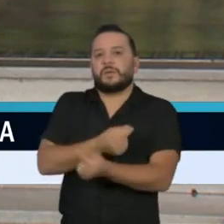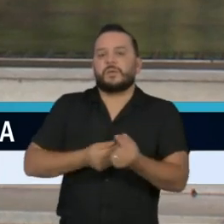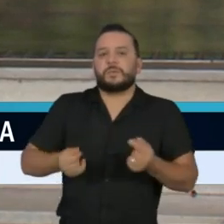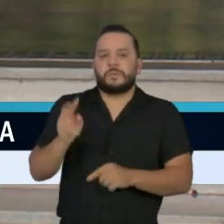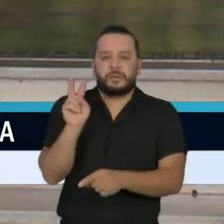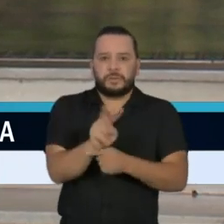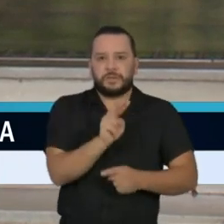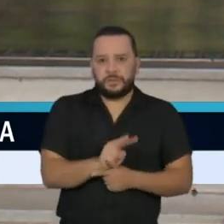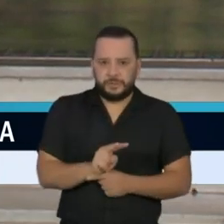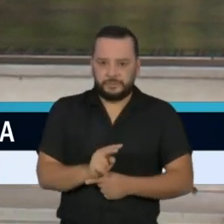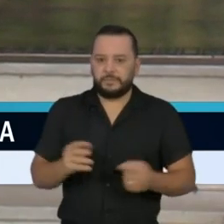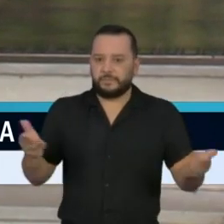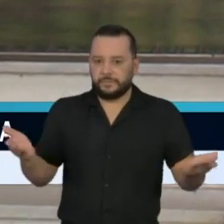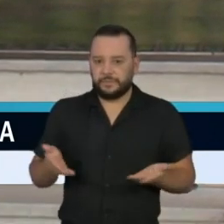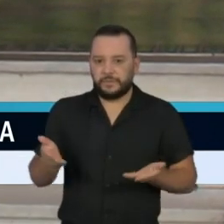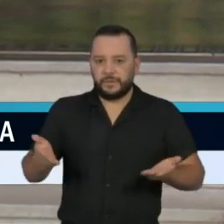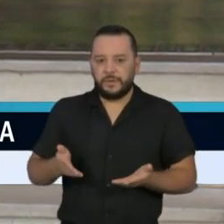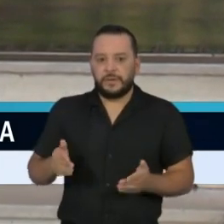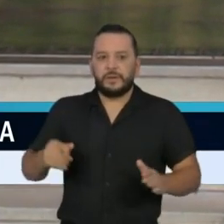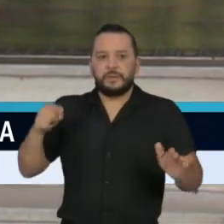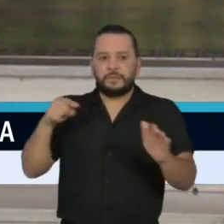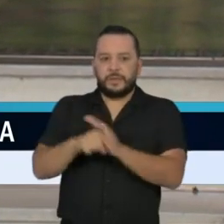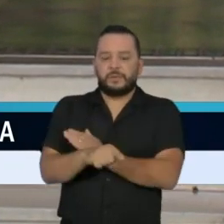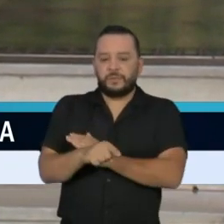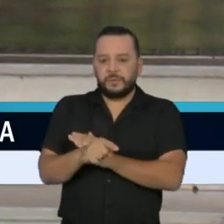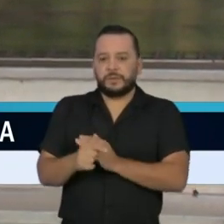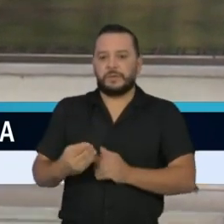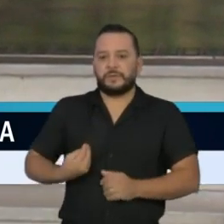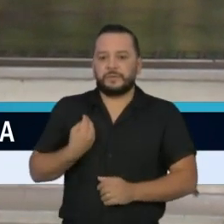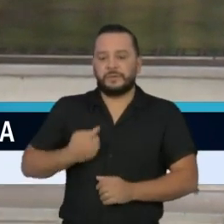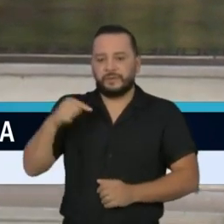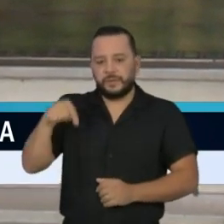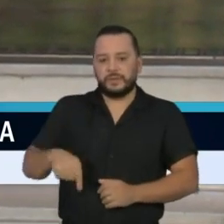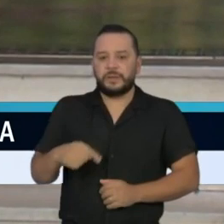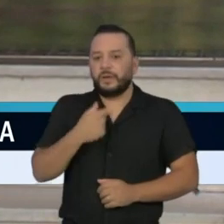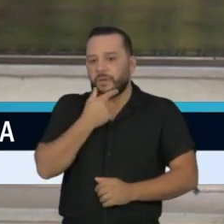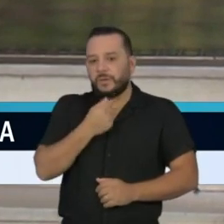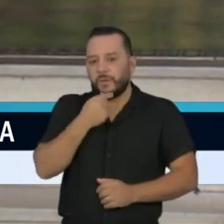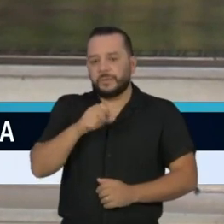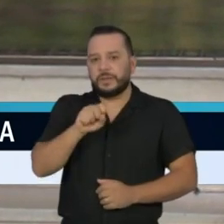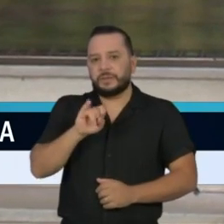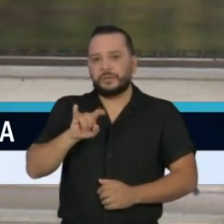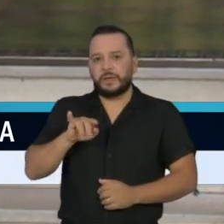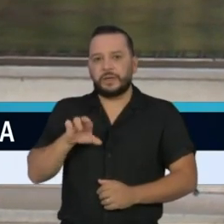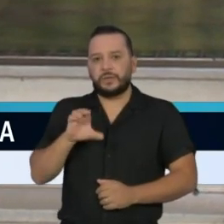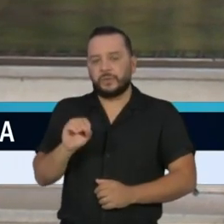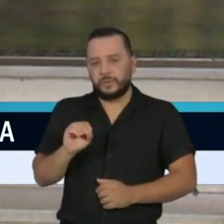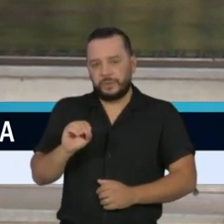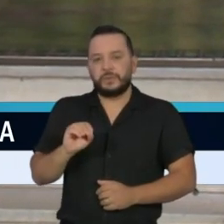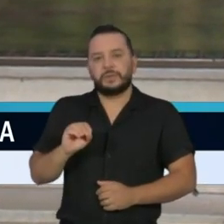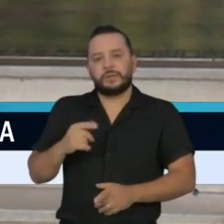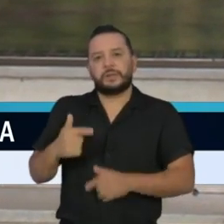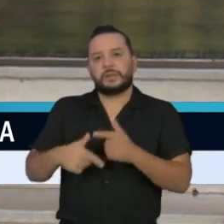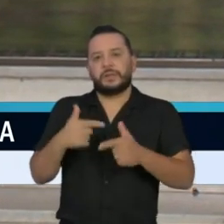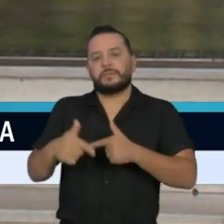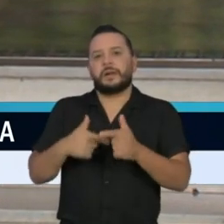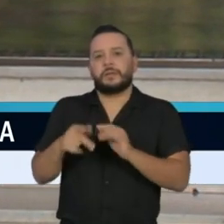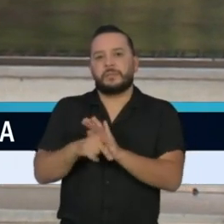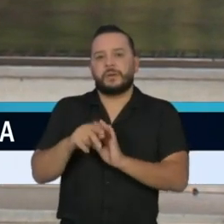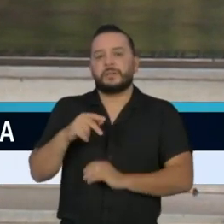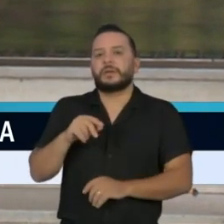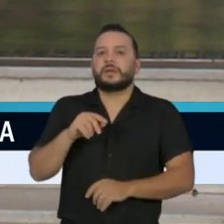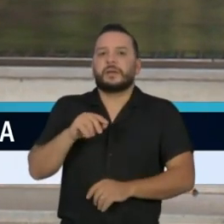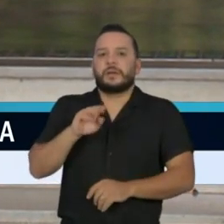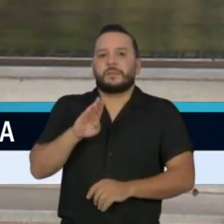agora a uma pergunta presencial. Será do jornalista Silvério Moraes, da Band News, seguido depois pelo Vinícius